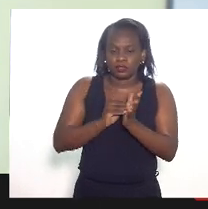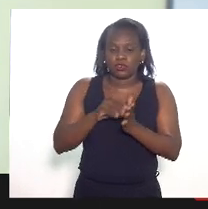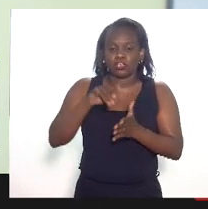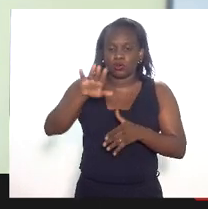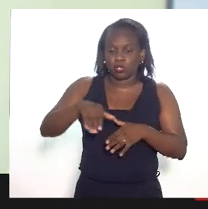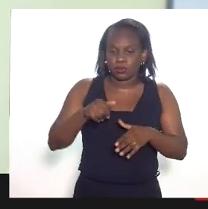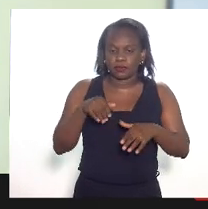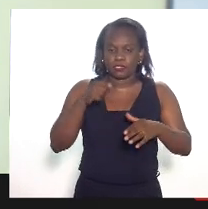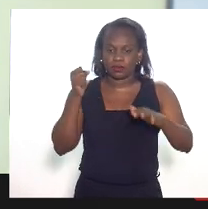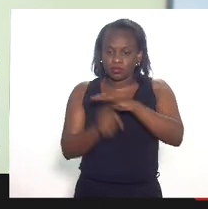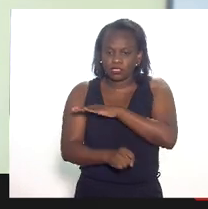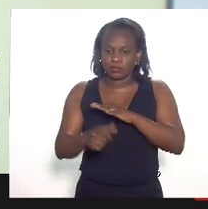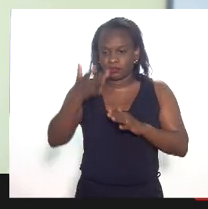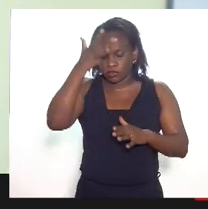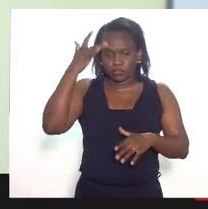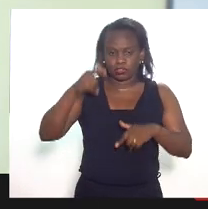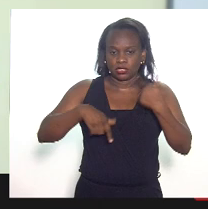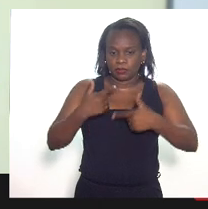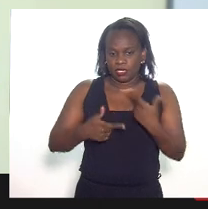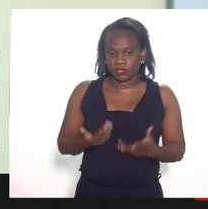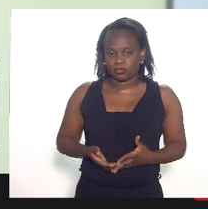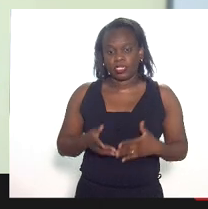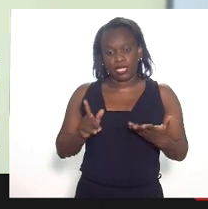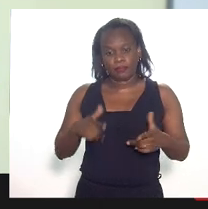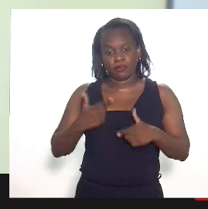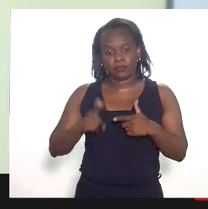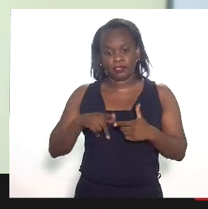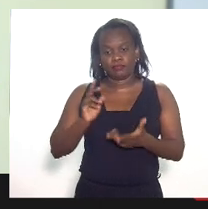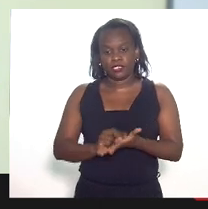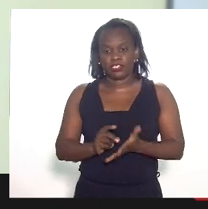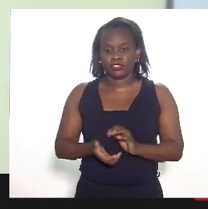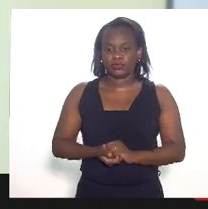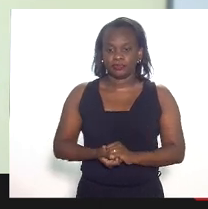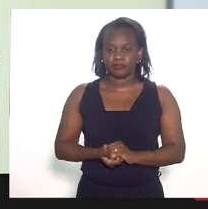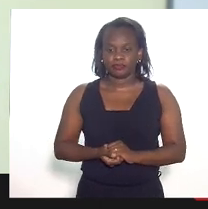pessoal. Esse realmente é um problema.